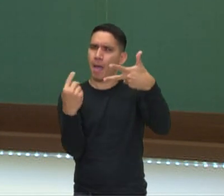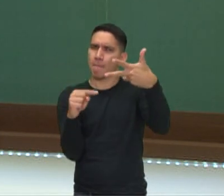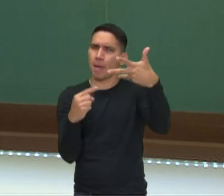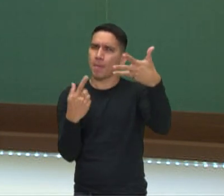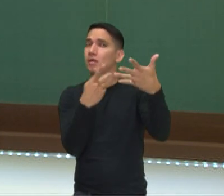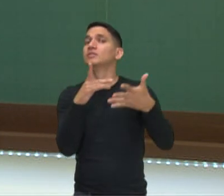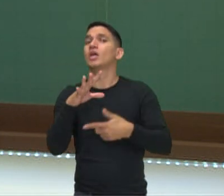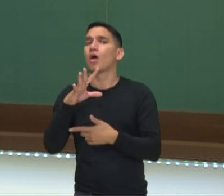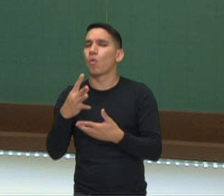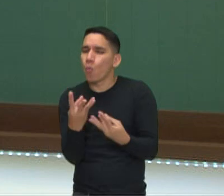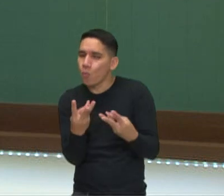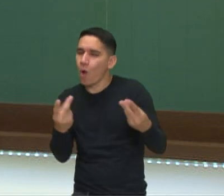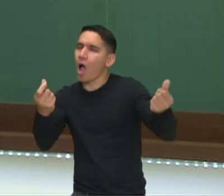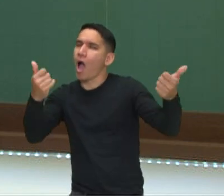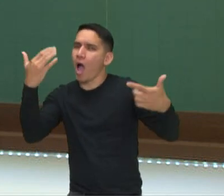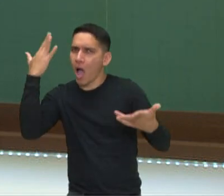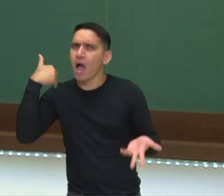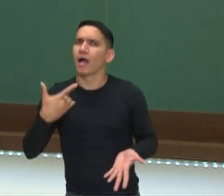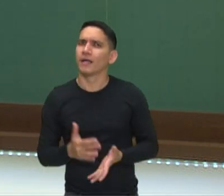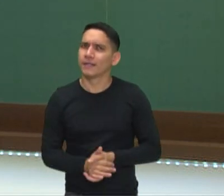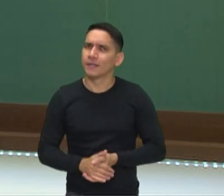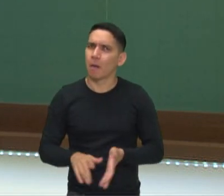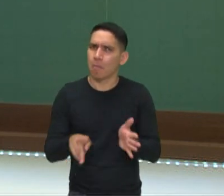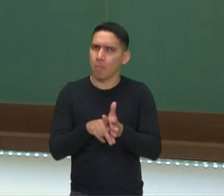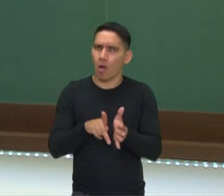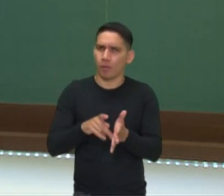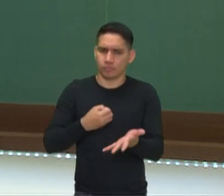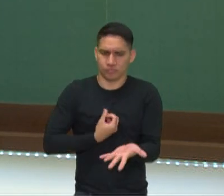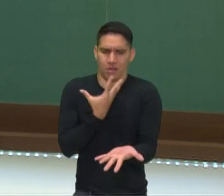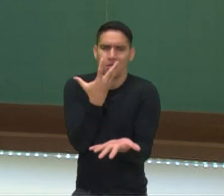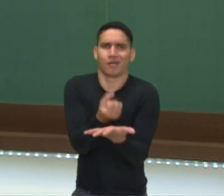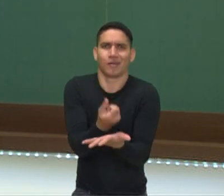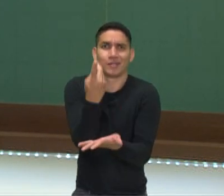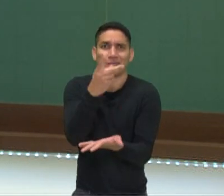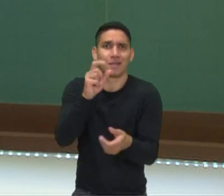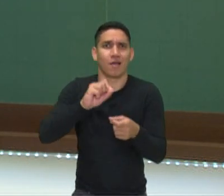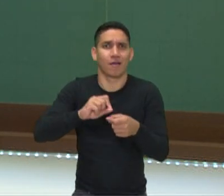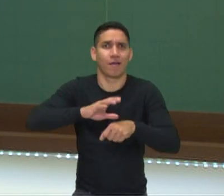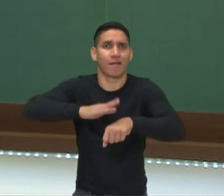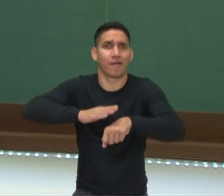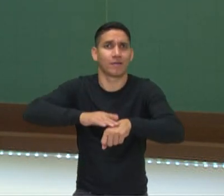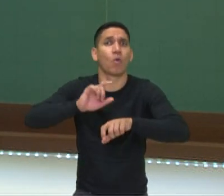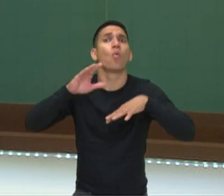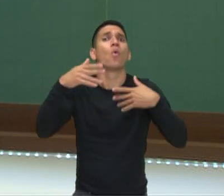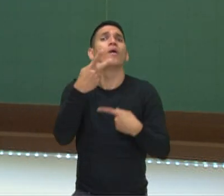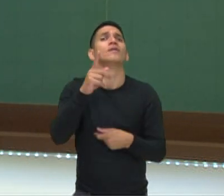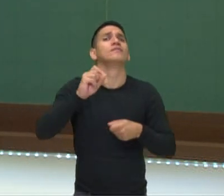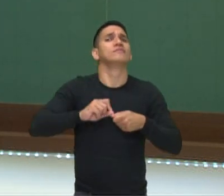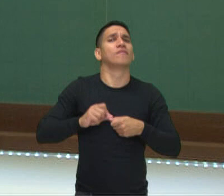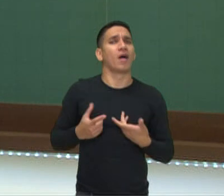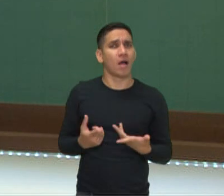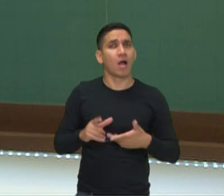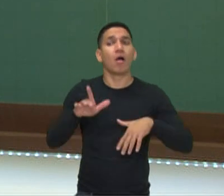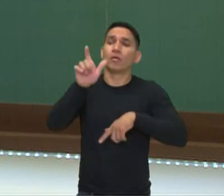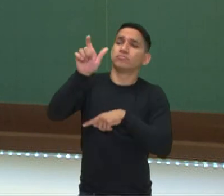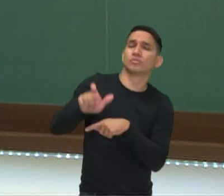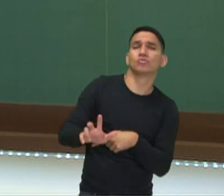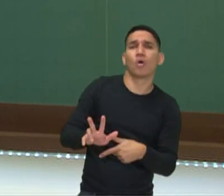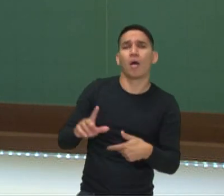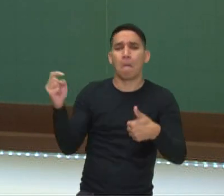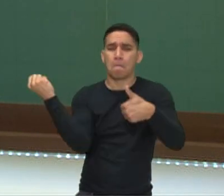talentos? Você saberia escrever uma autobiografia, dizer exatamente quem você é? Quais são as